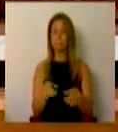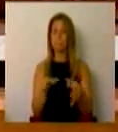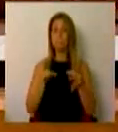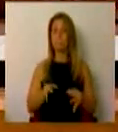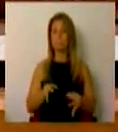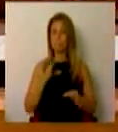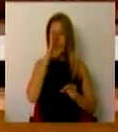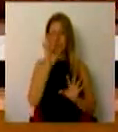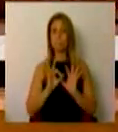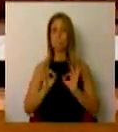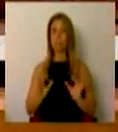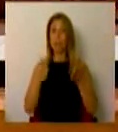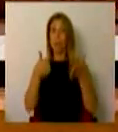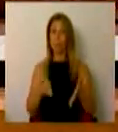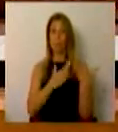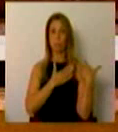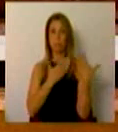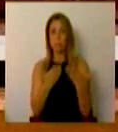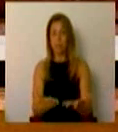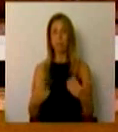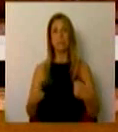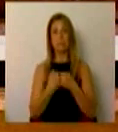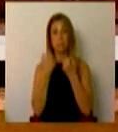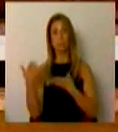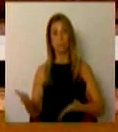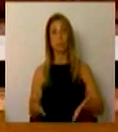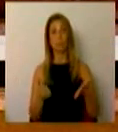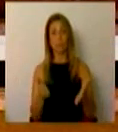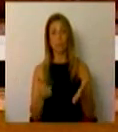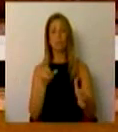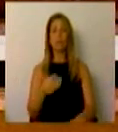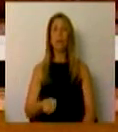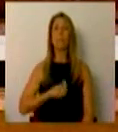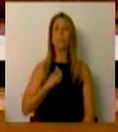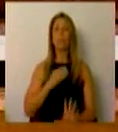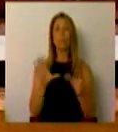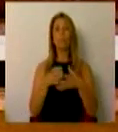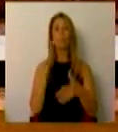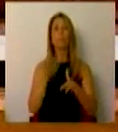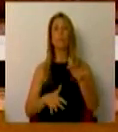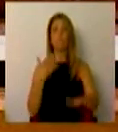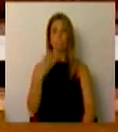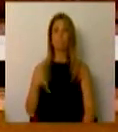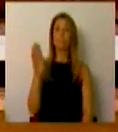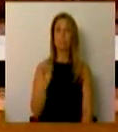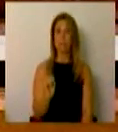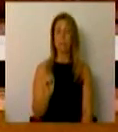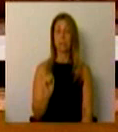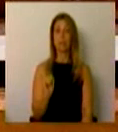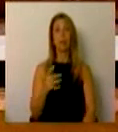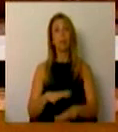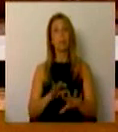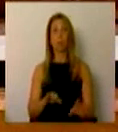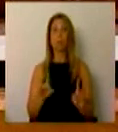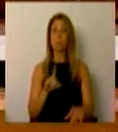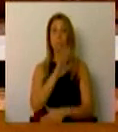Essa antecipação como abordagem responsável aos desafios estratégicos é também preocupação do Grupo Parlamentar do Partido Socialista. Por isso